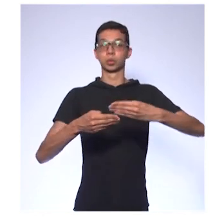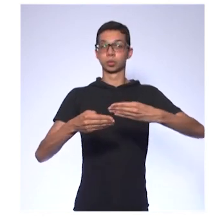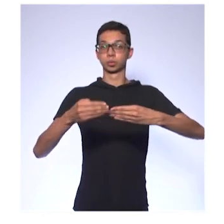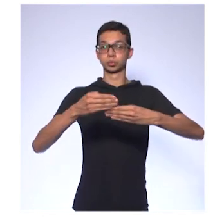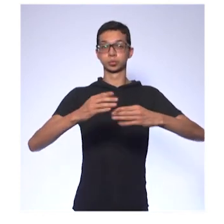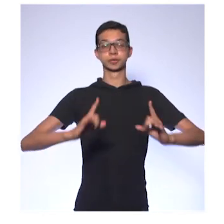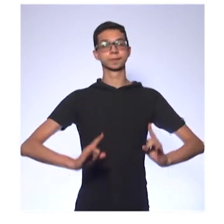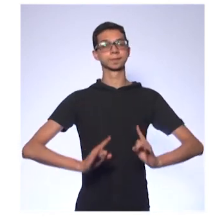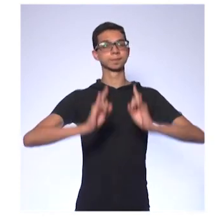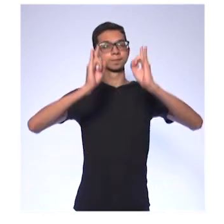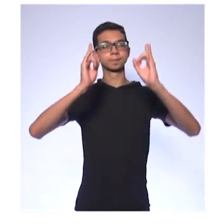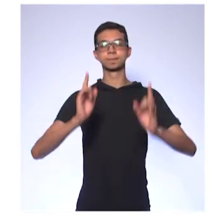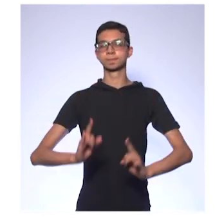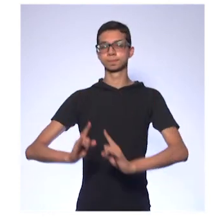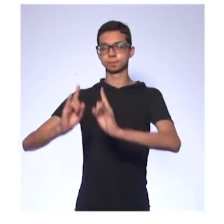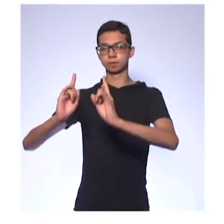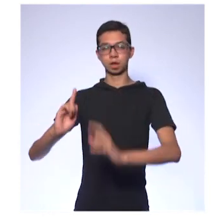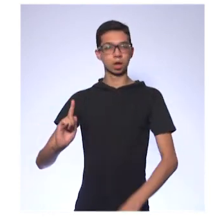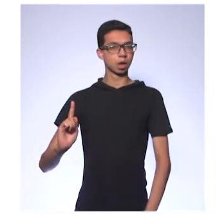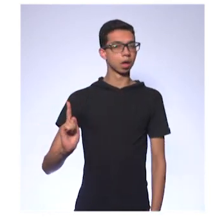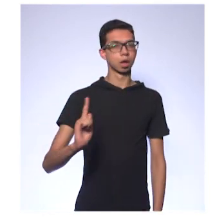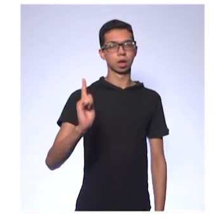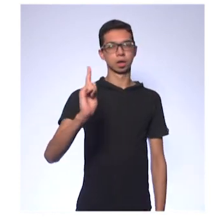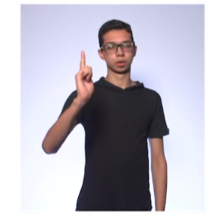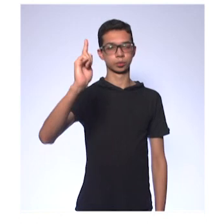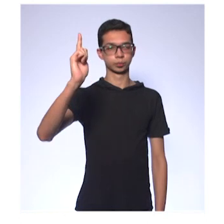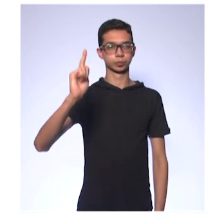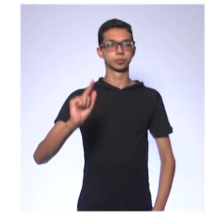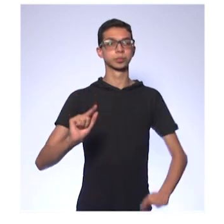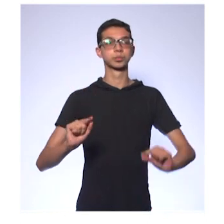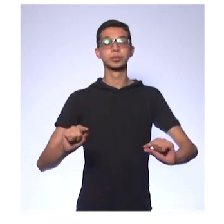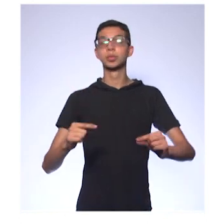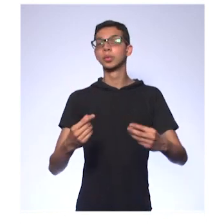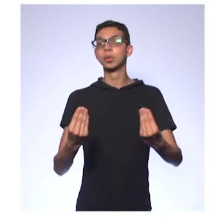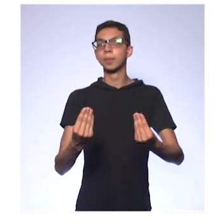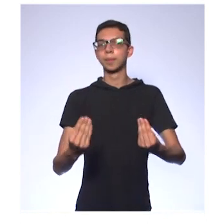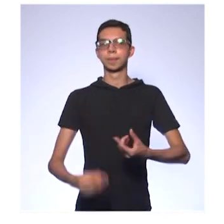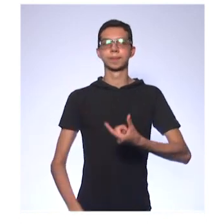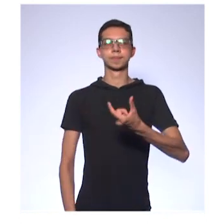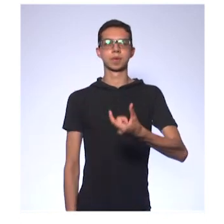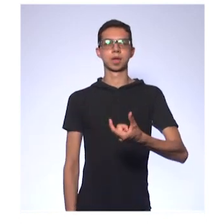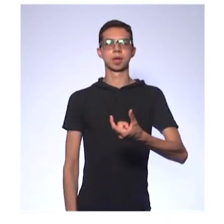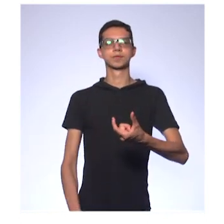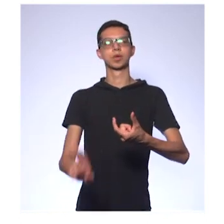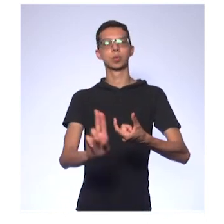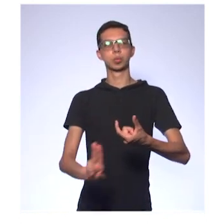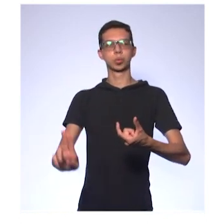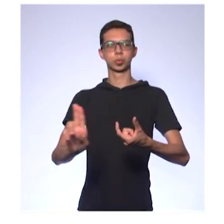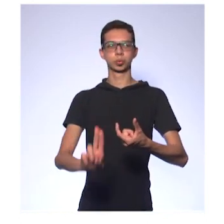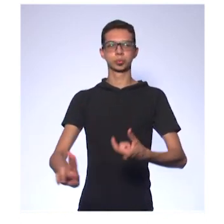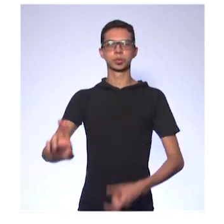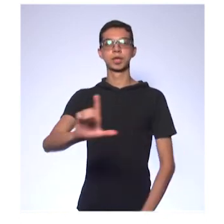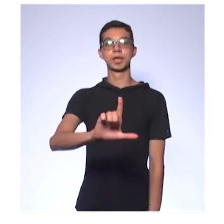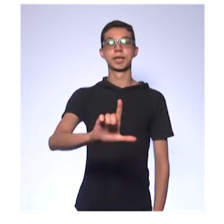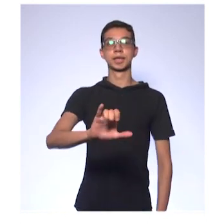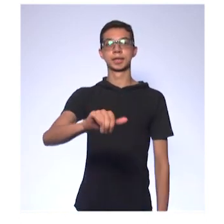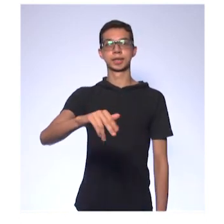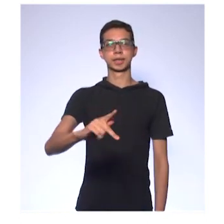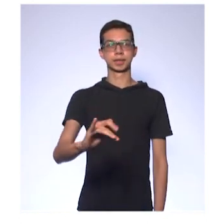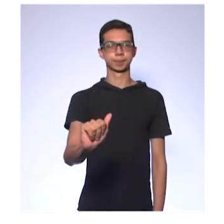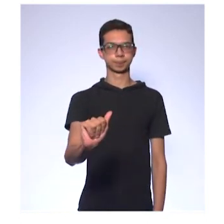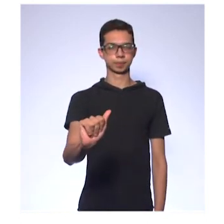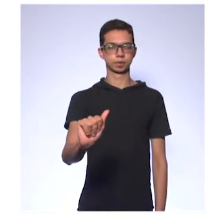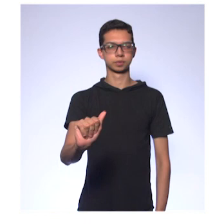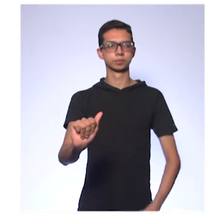edifícios estão expressos por meio da palavra límpia. Vejam só, o enunciado,